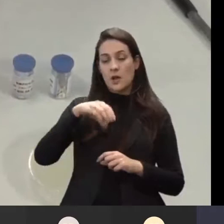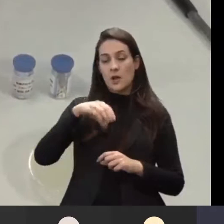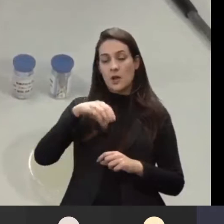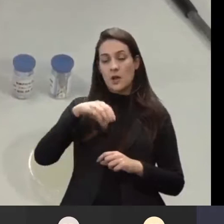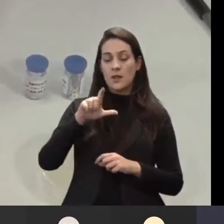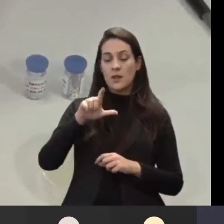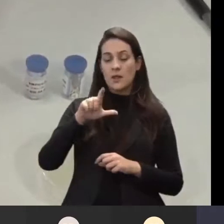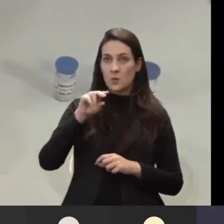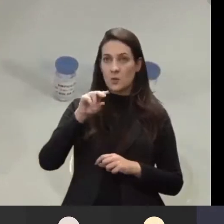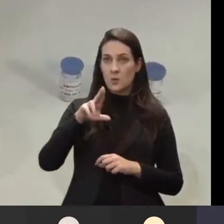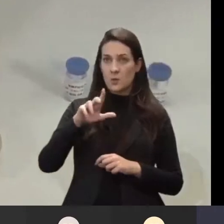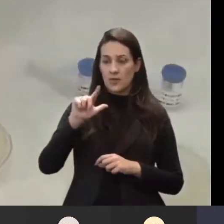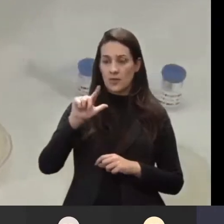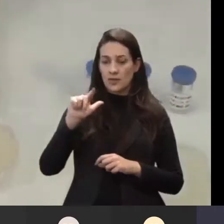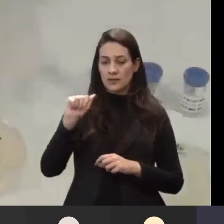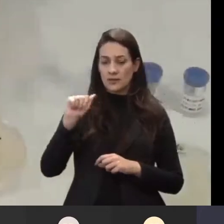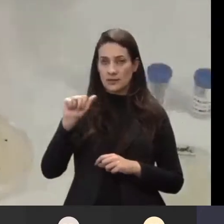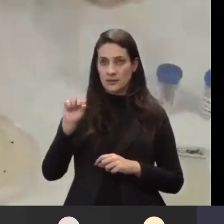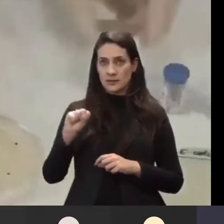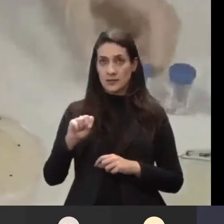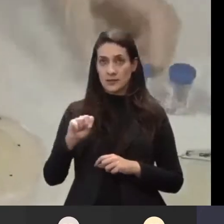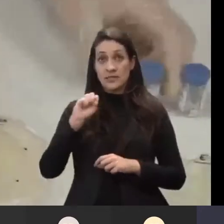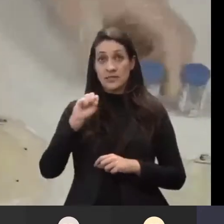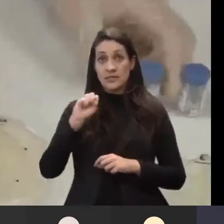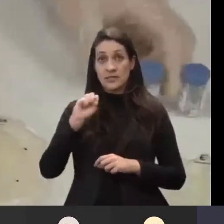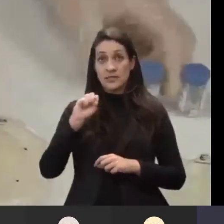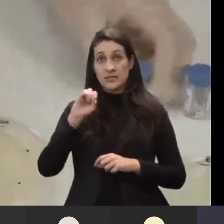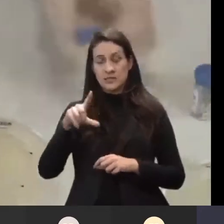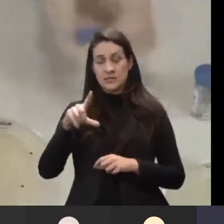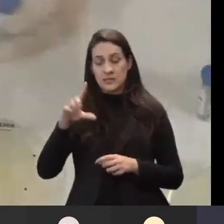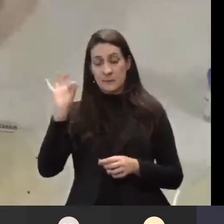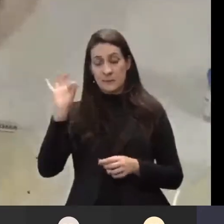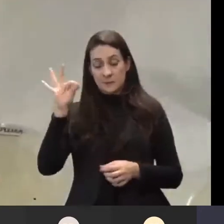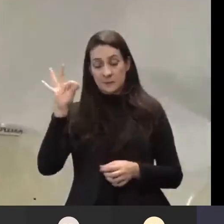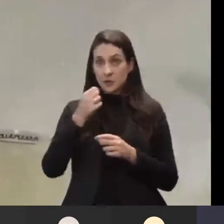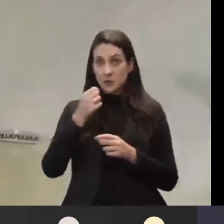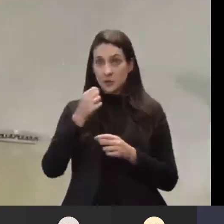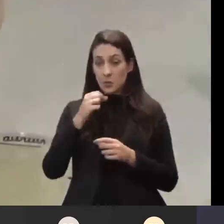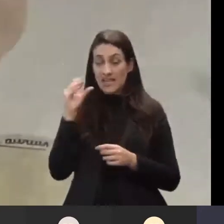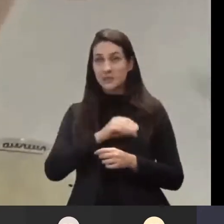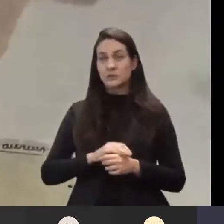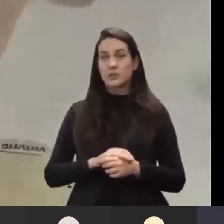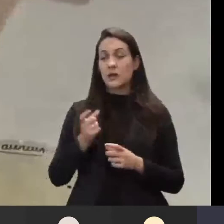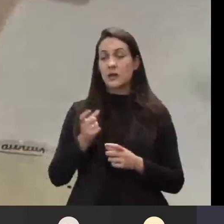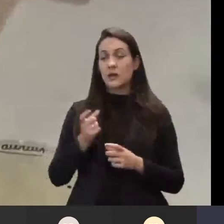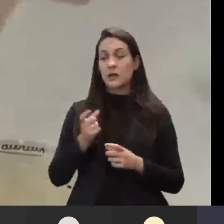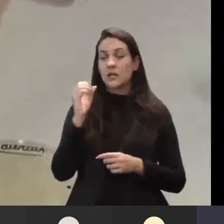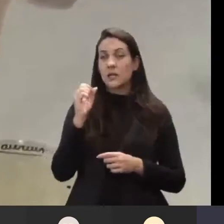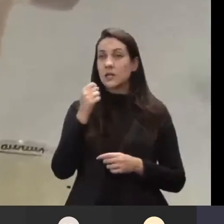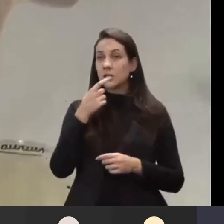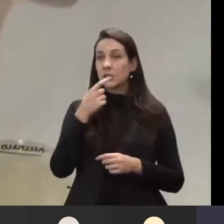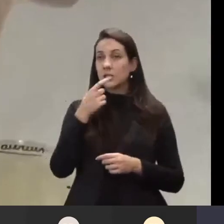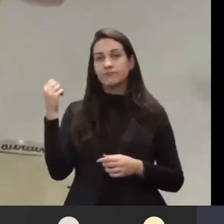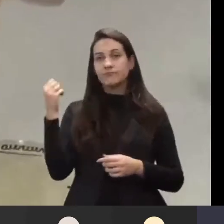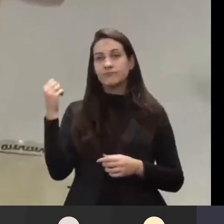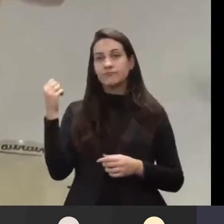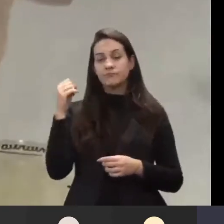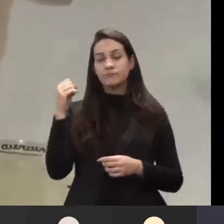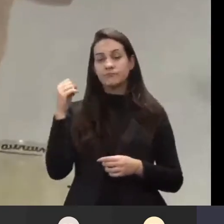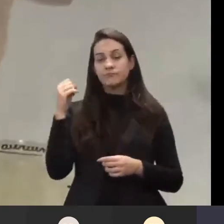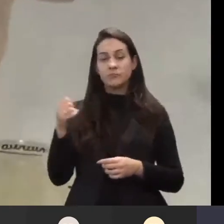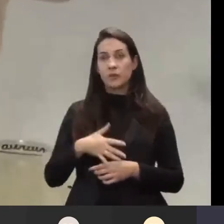pinça quente e vai ali e encosta no antibiótico quente, você está inativando o antibiótico. Então, o teste ele